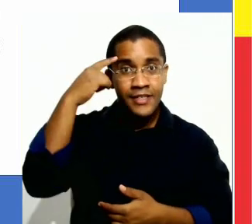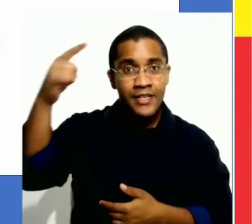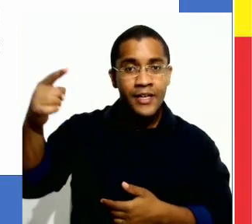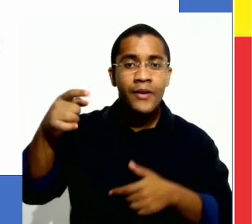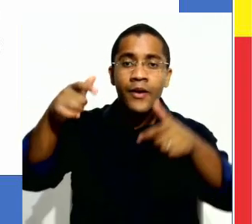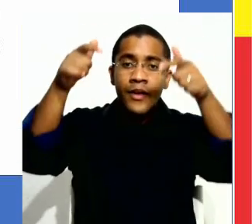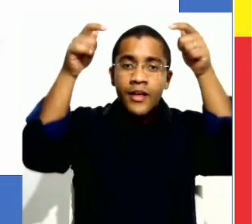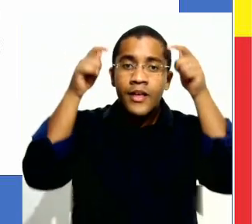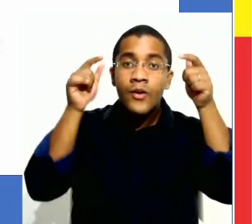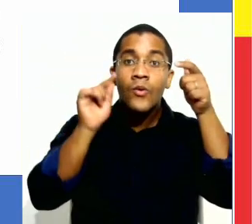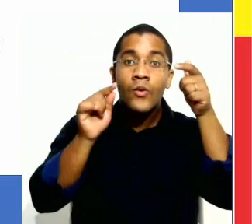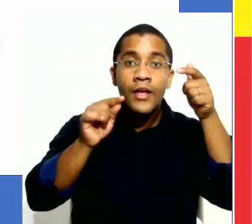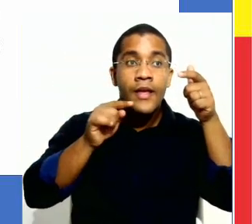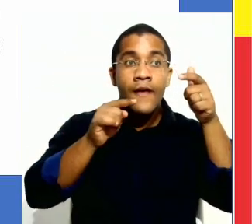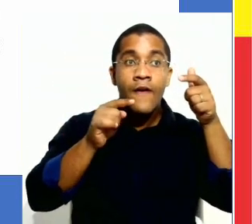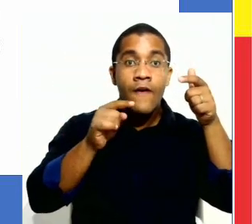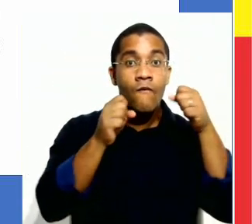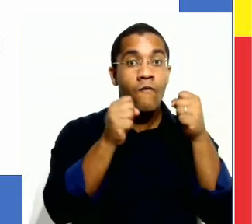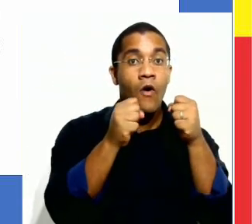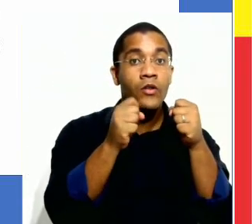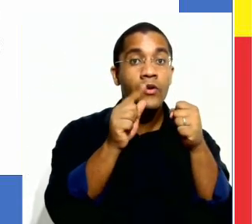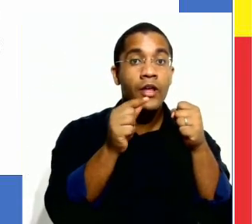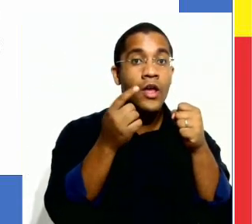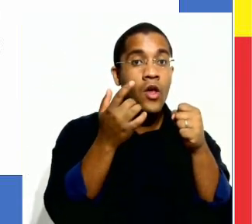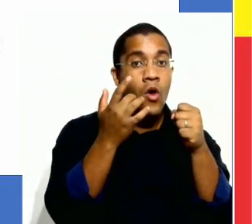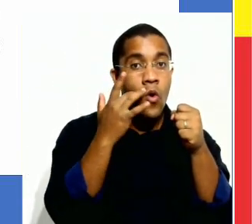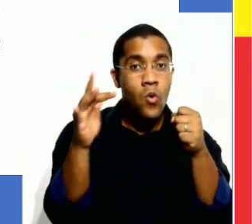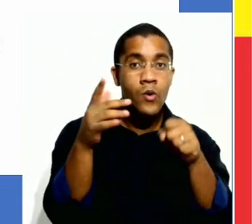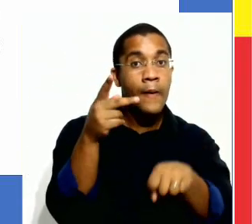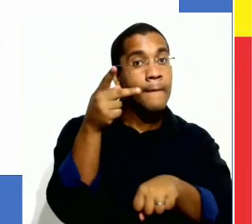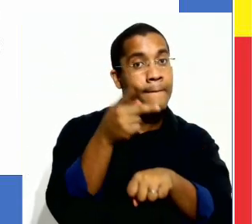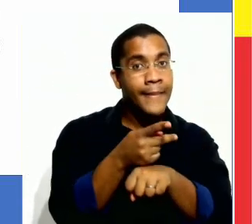rei estava na acumulação de metais